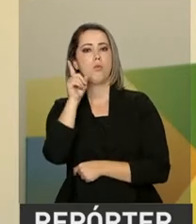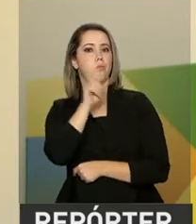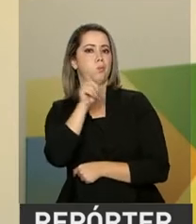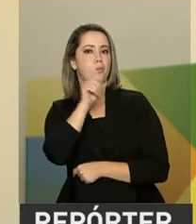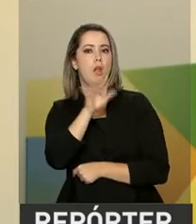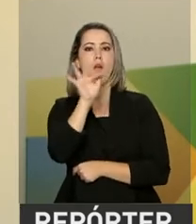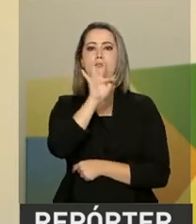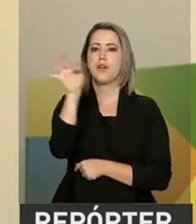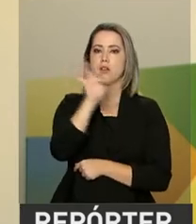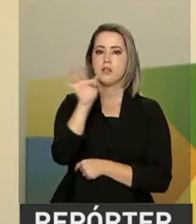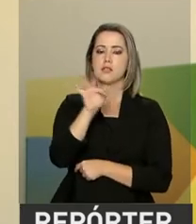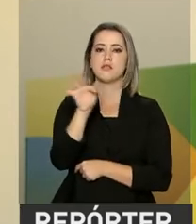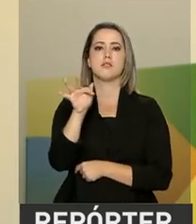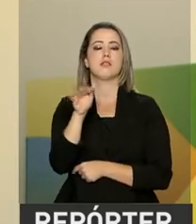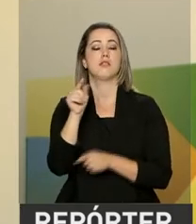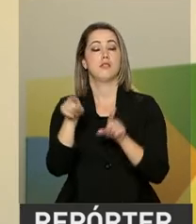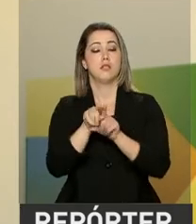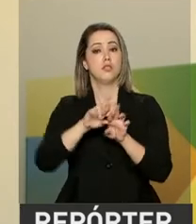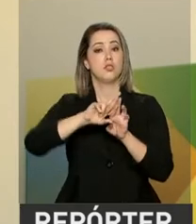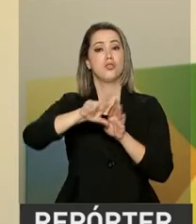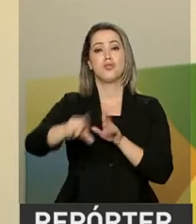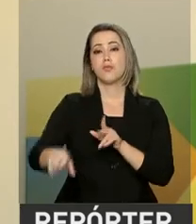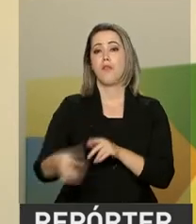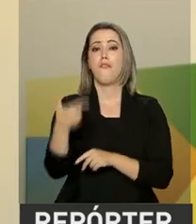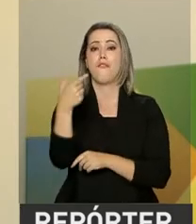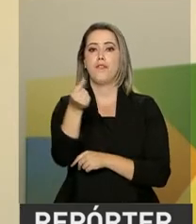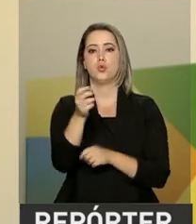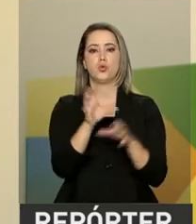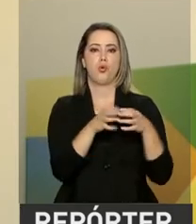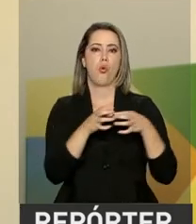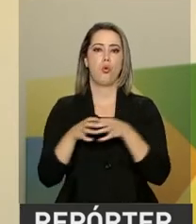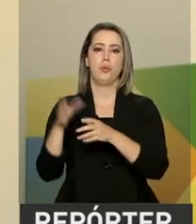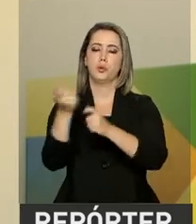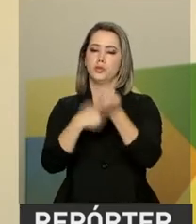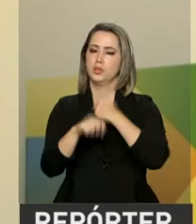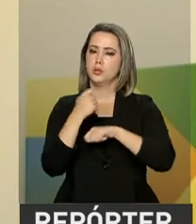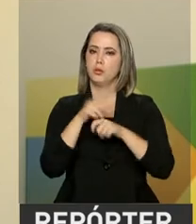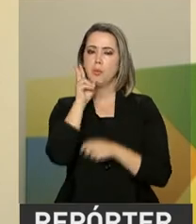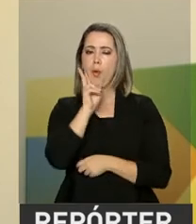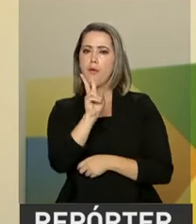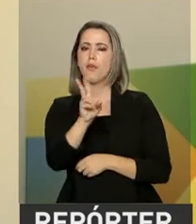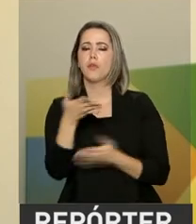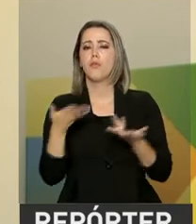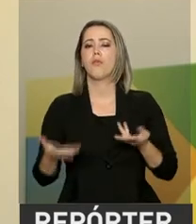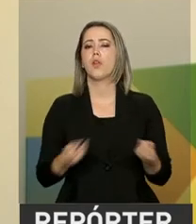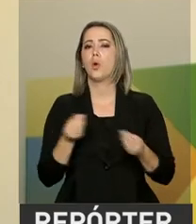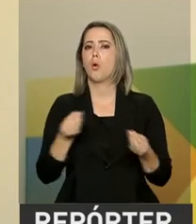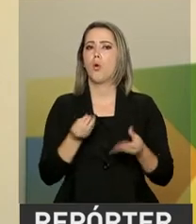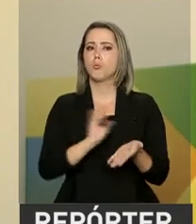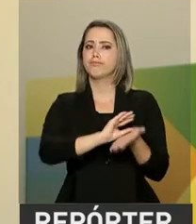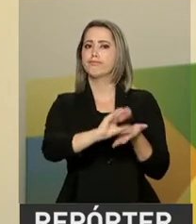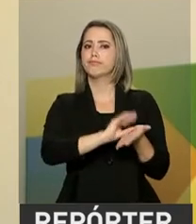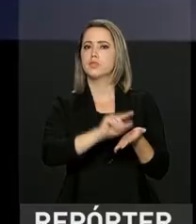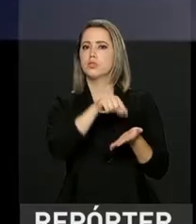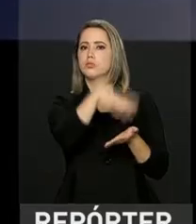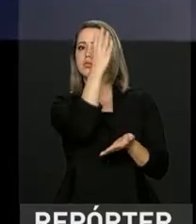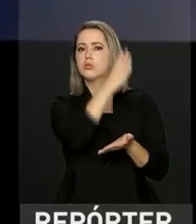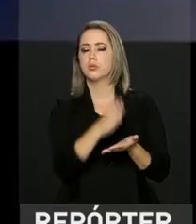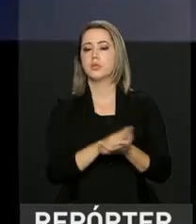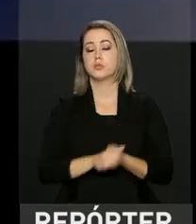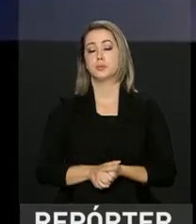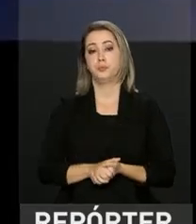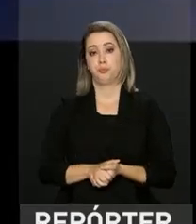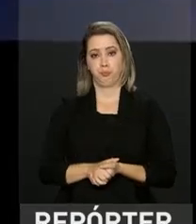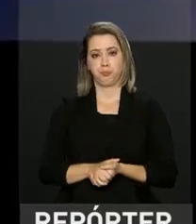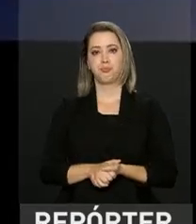cerca de 20 setores da economia vieram conferir as condições para se investir no brasil aos